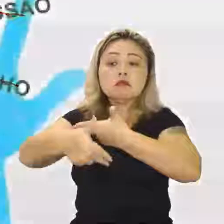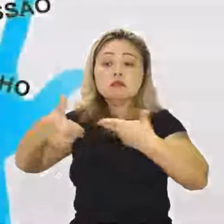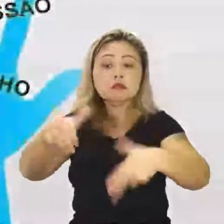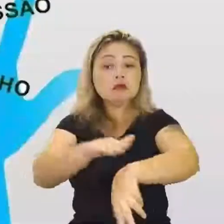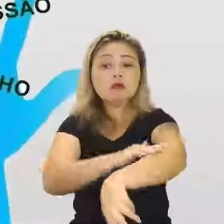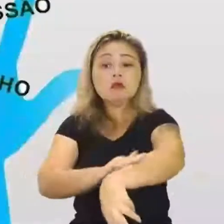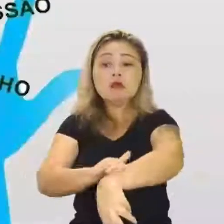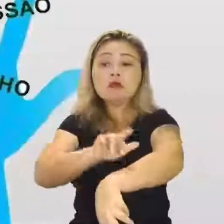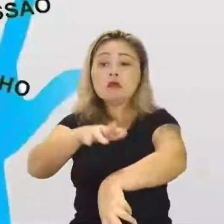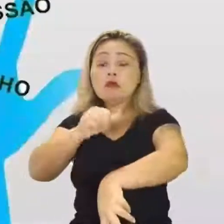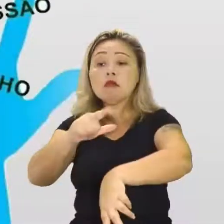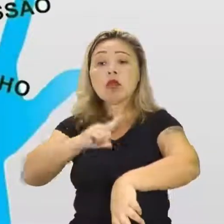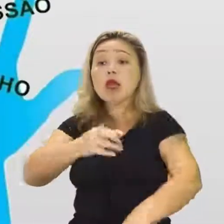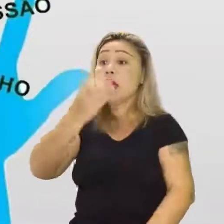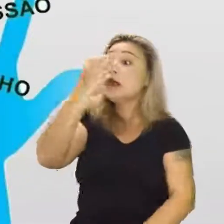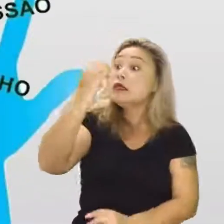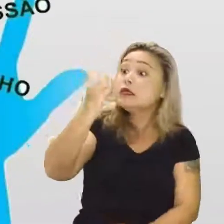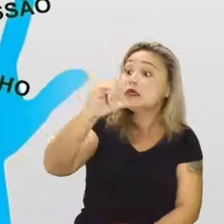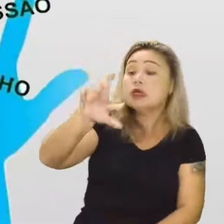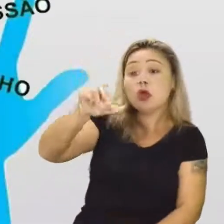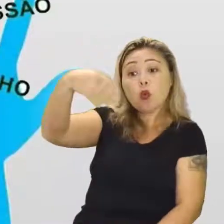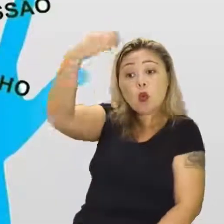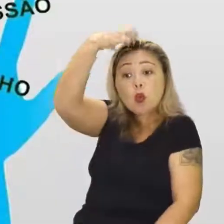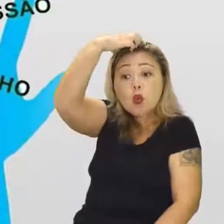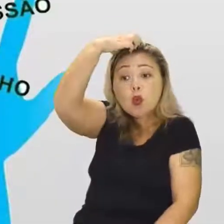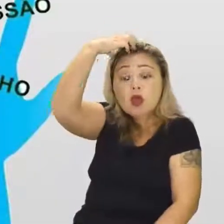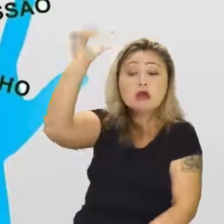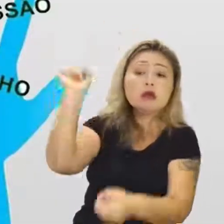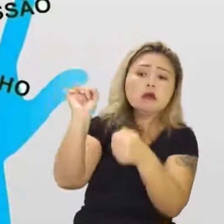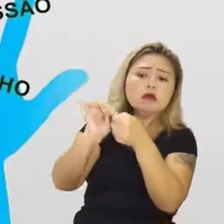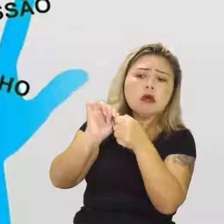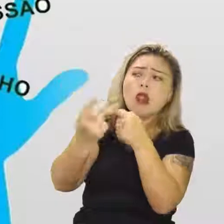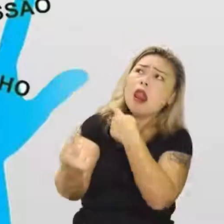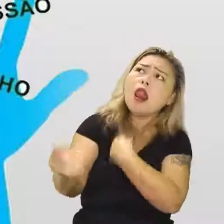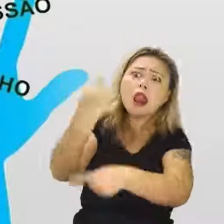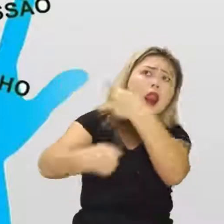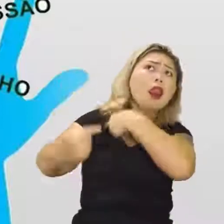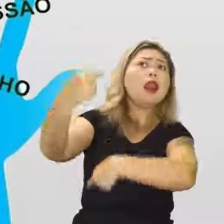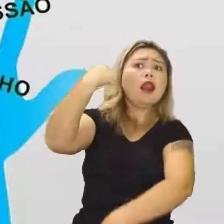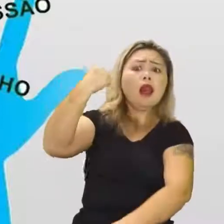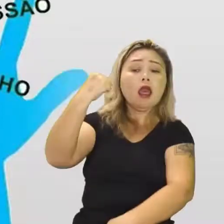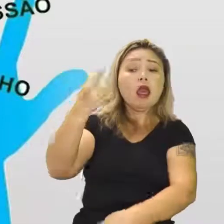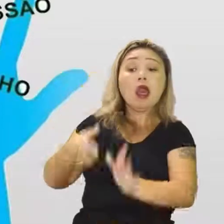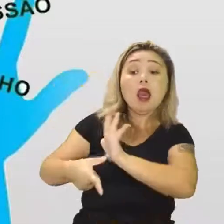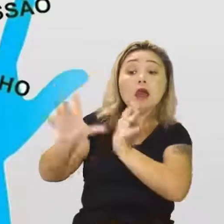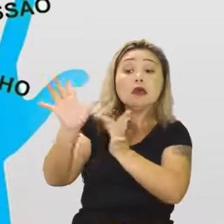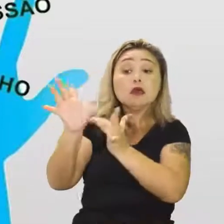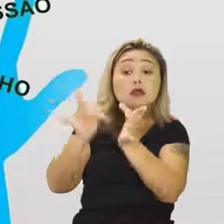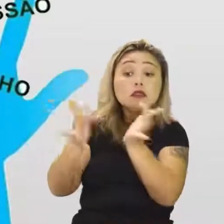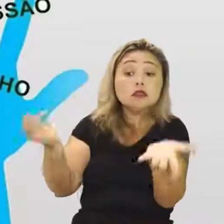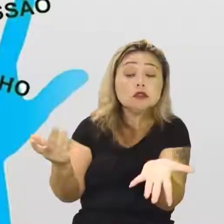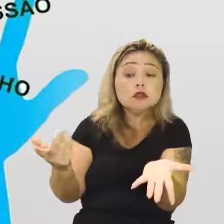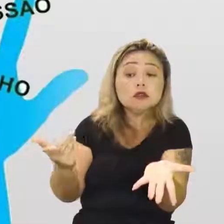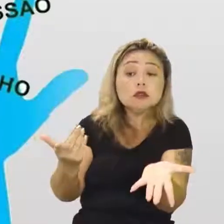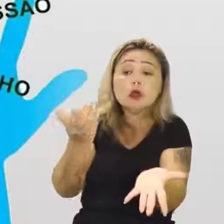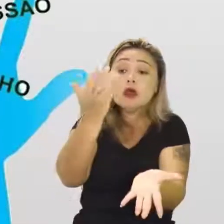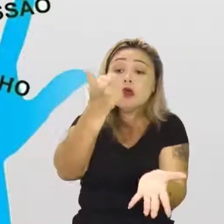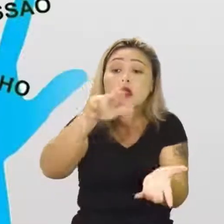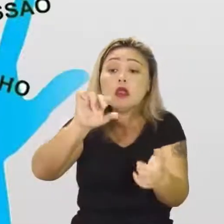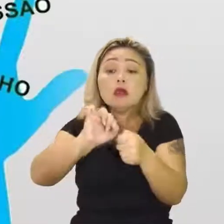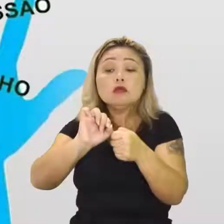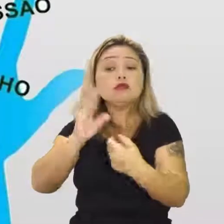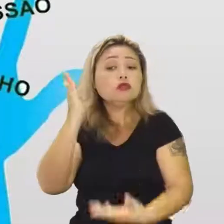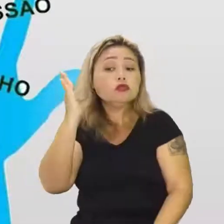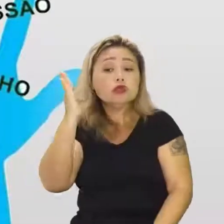Ciro já faz isso. Ciro já faz isso lá na Babilônia, antes de Cristo. Ciro já